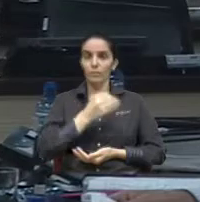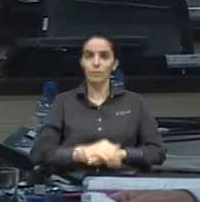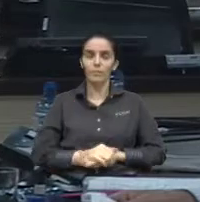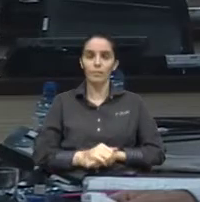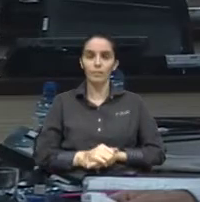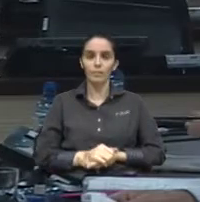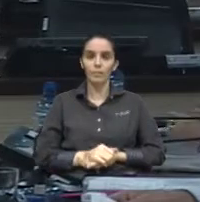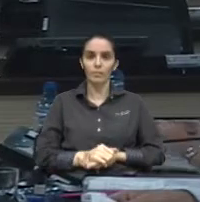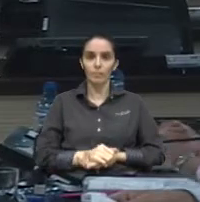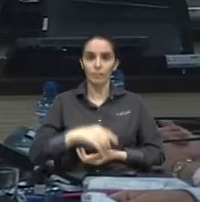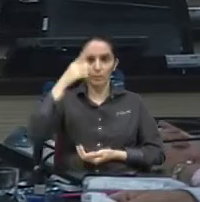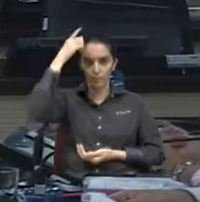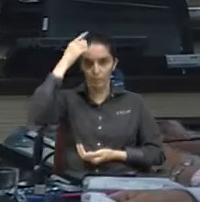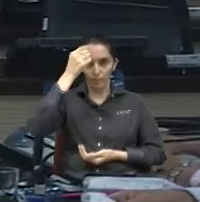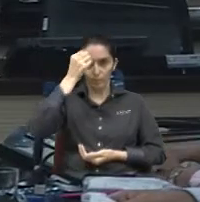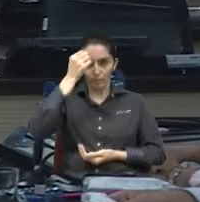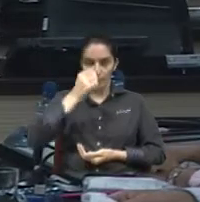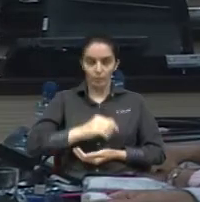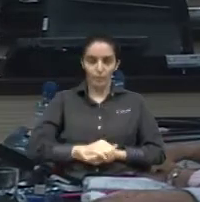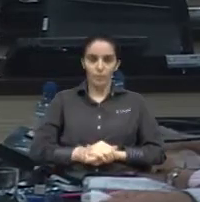Anderson Pereira.